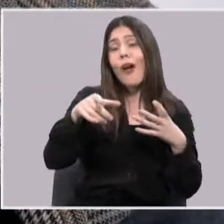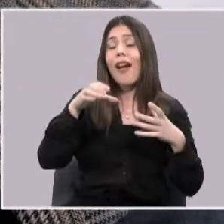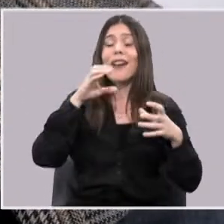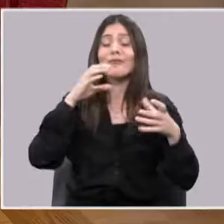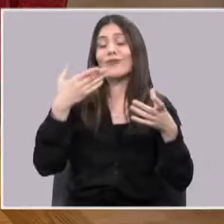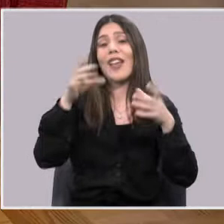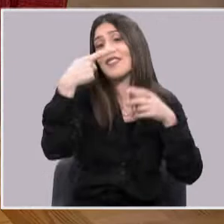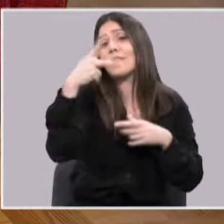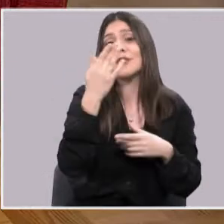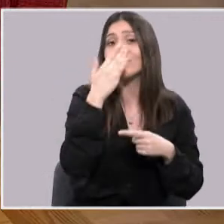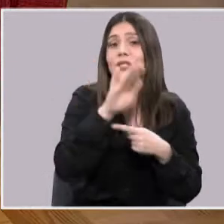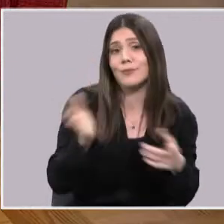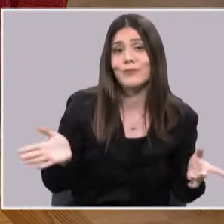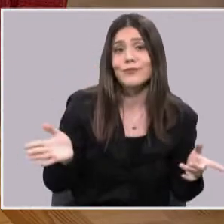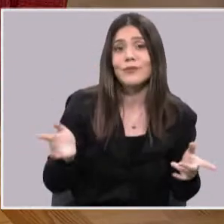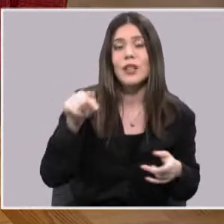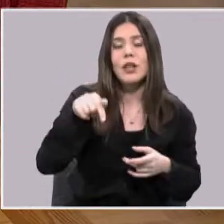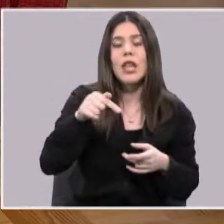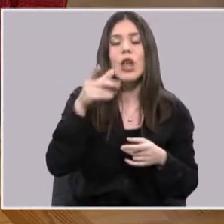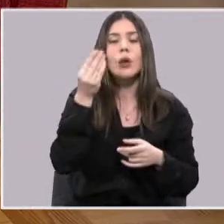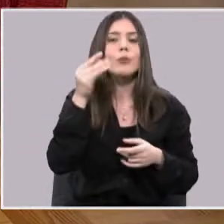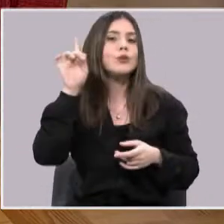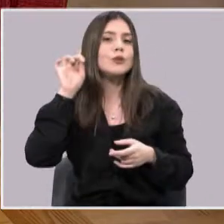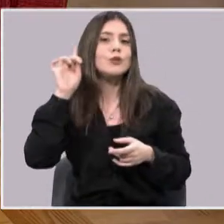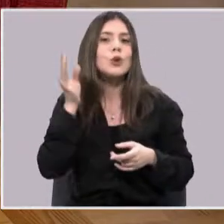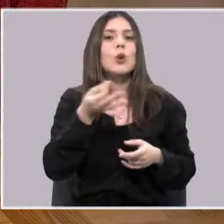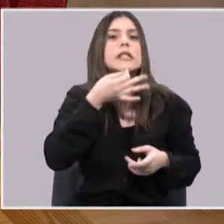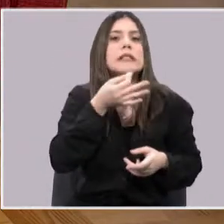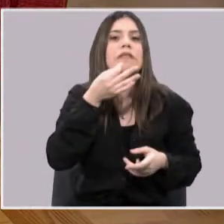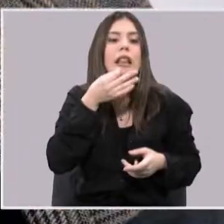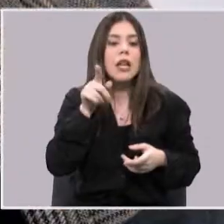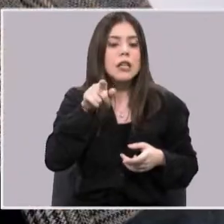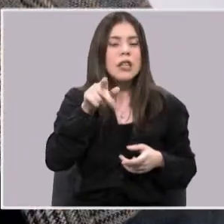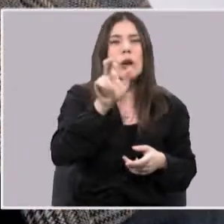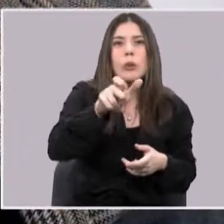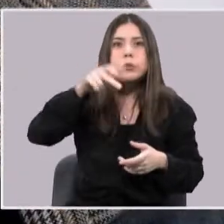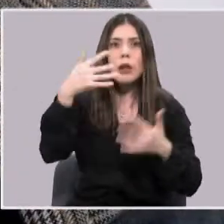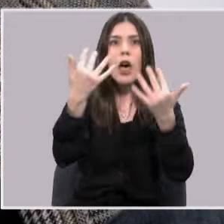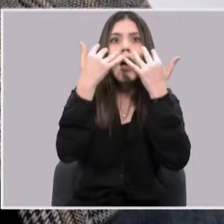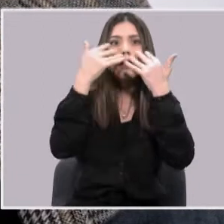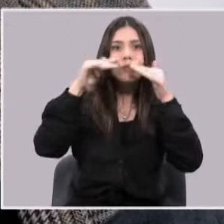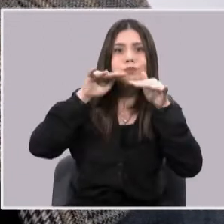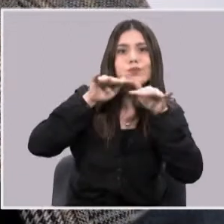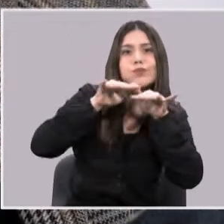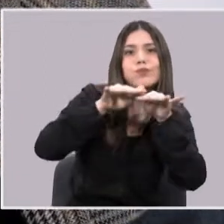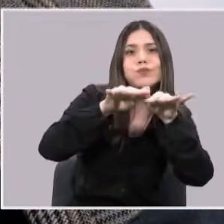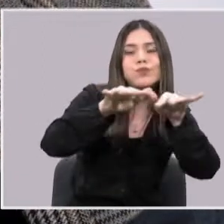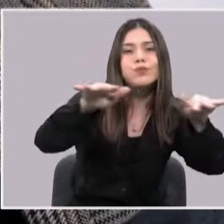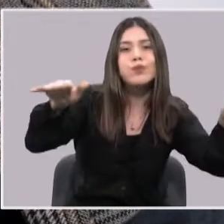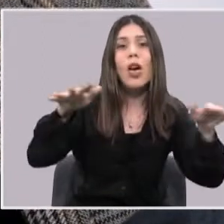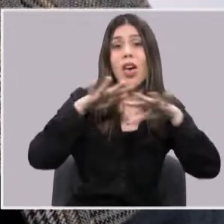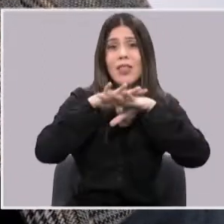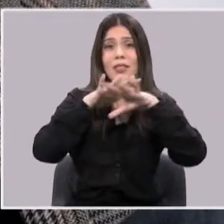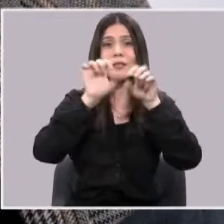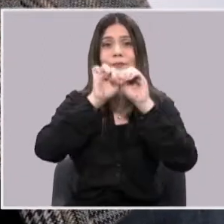meios convencionais. Depois há uma questão que é muito importante quando se fala da velocidade com que as notícias